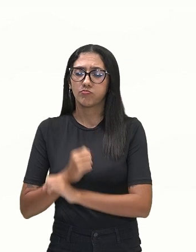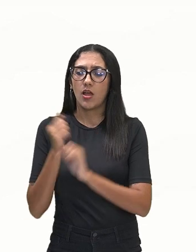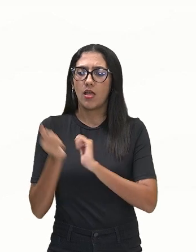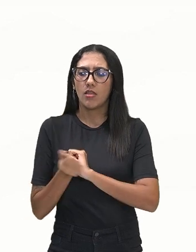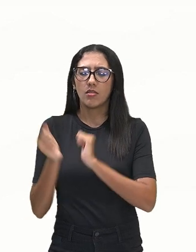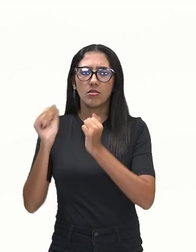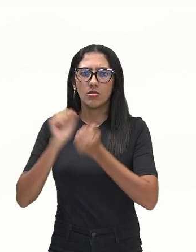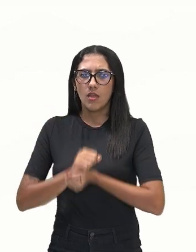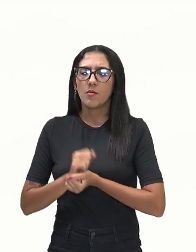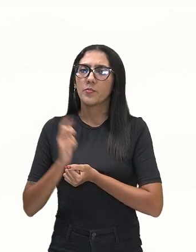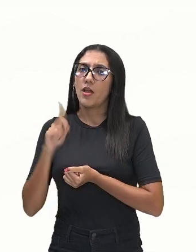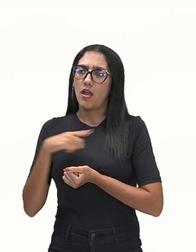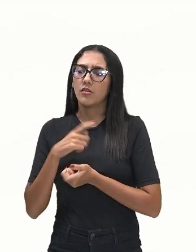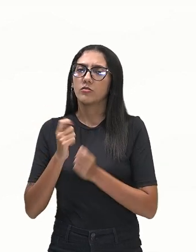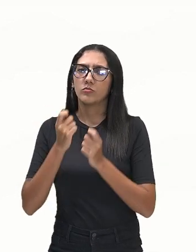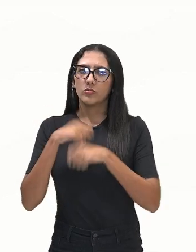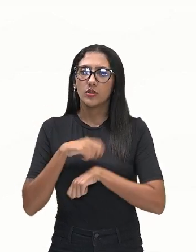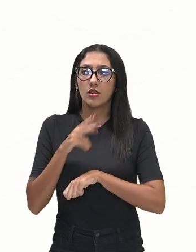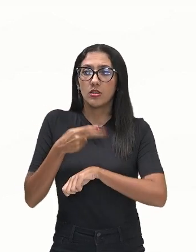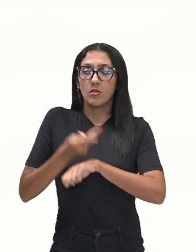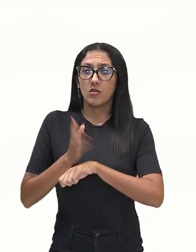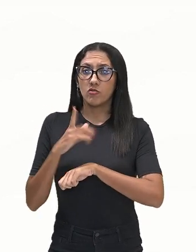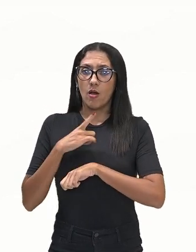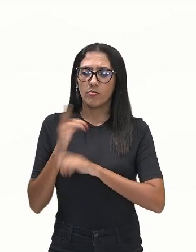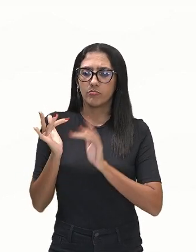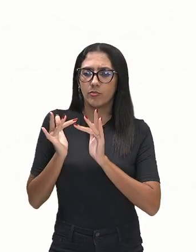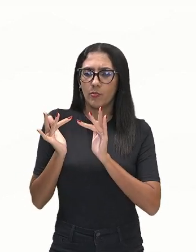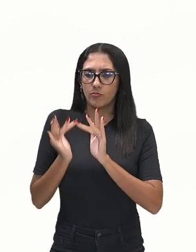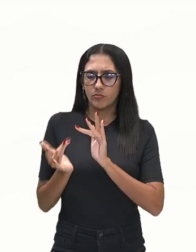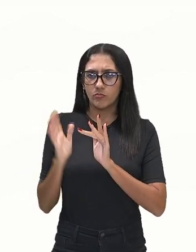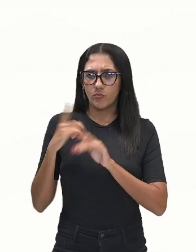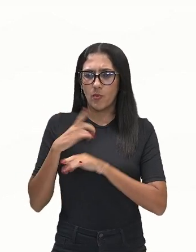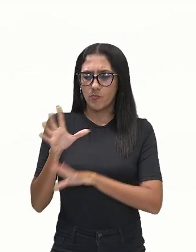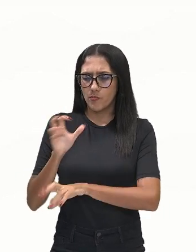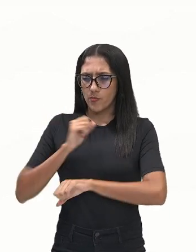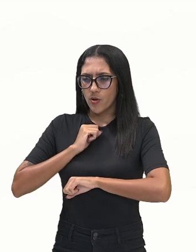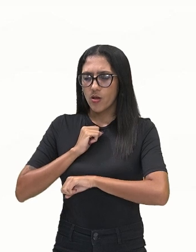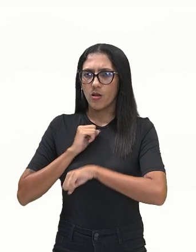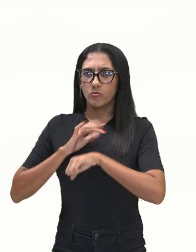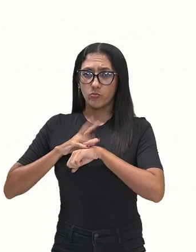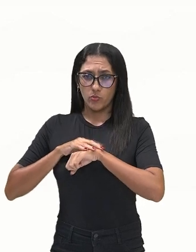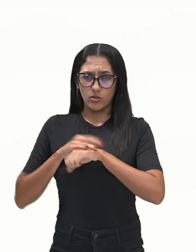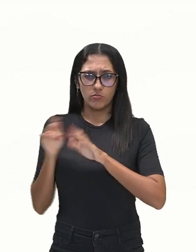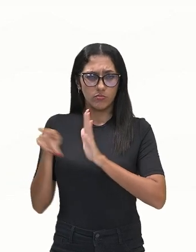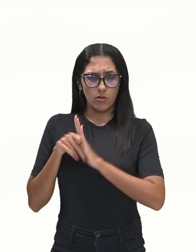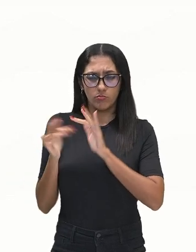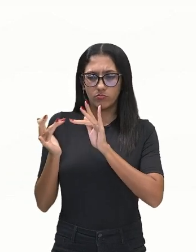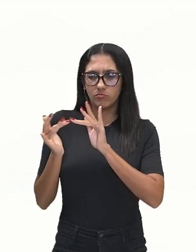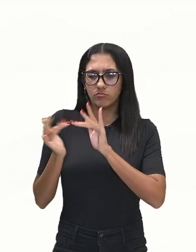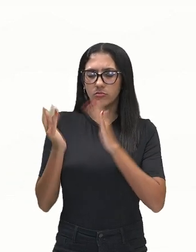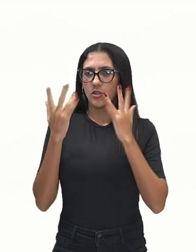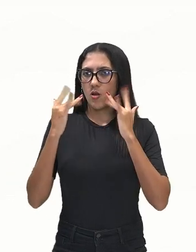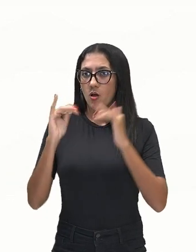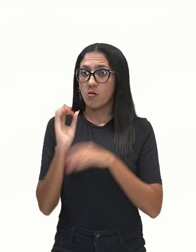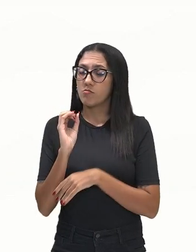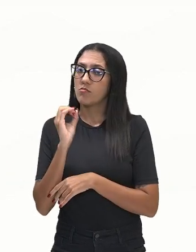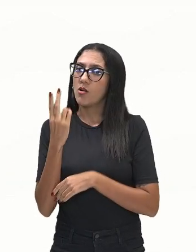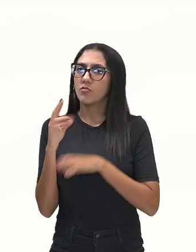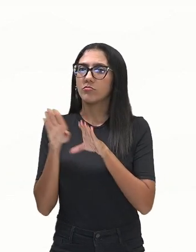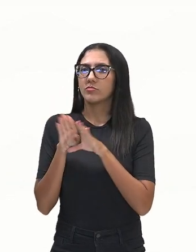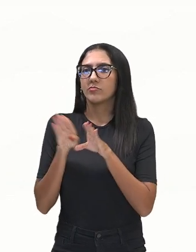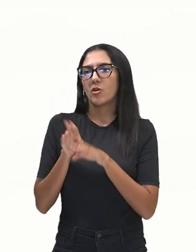é adquirida após o contato com o patógeno, de forma natural, ou através